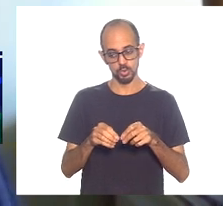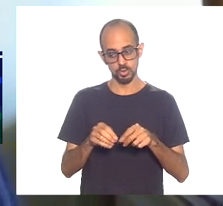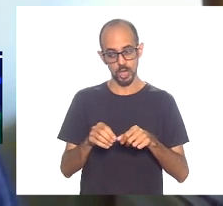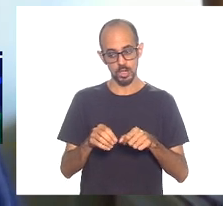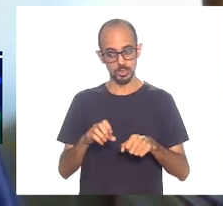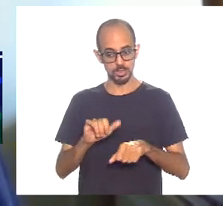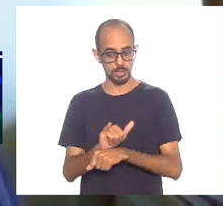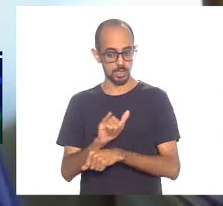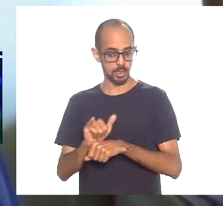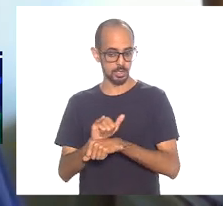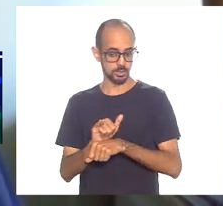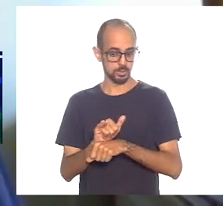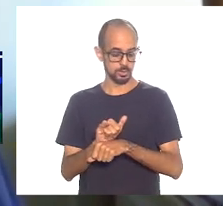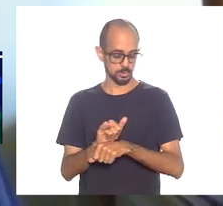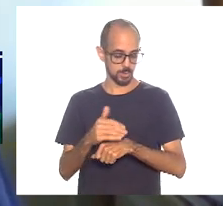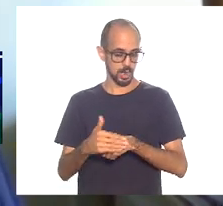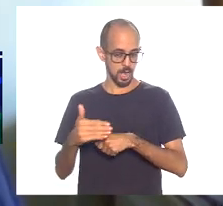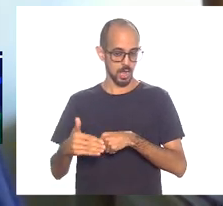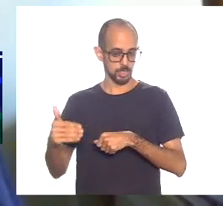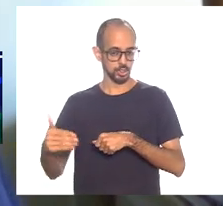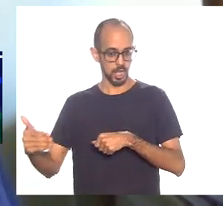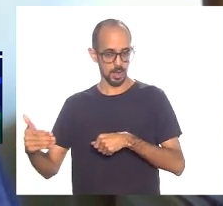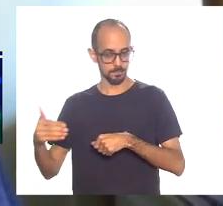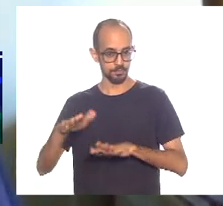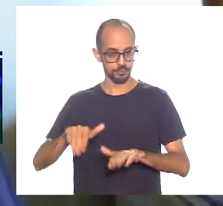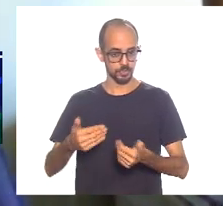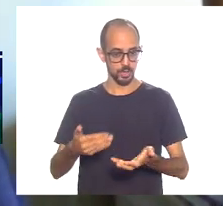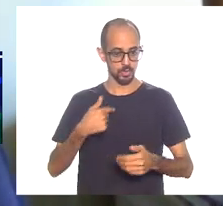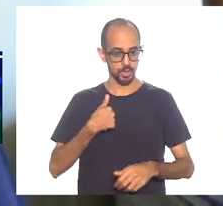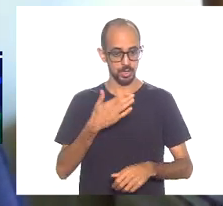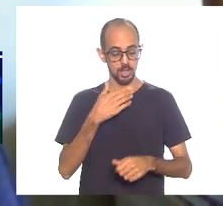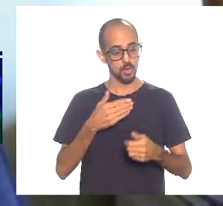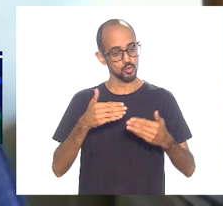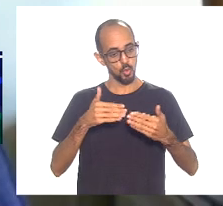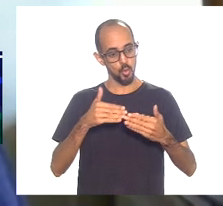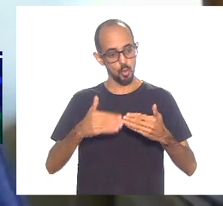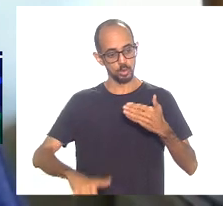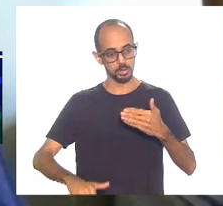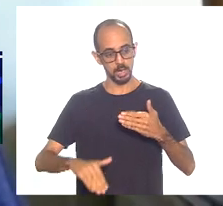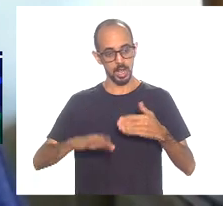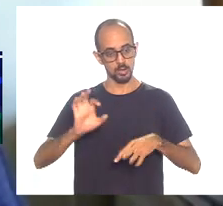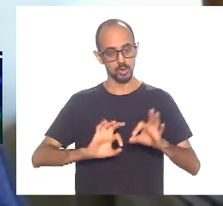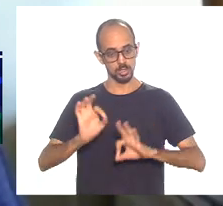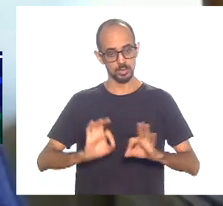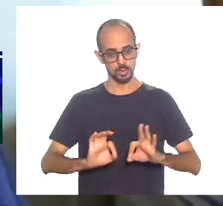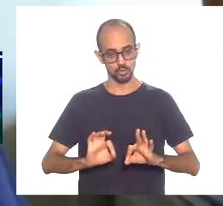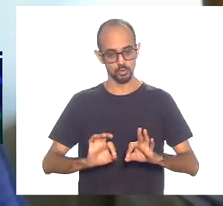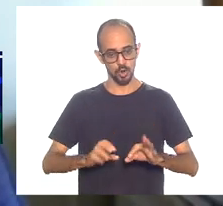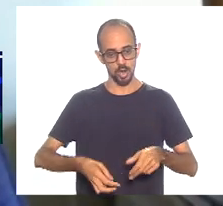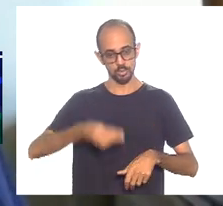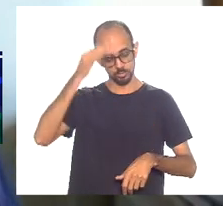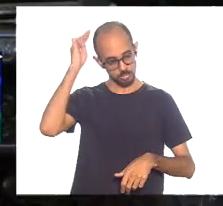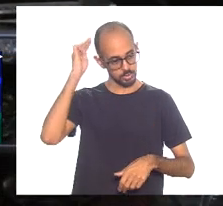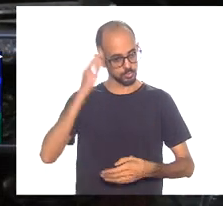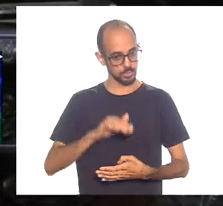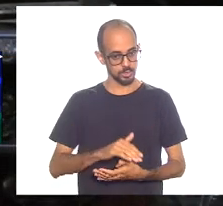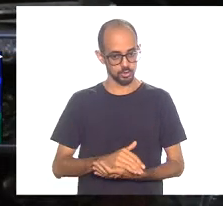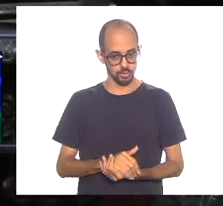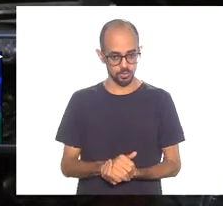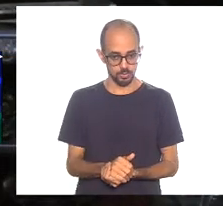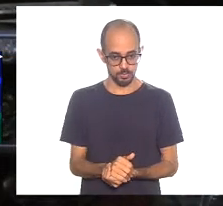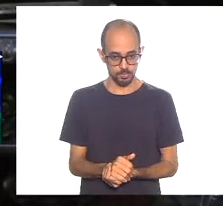então senhor presidente eu encaminho a questão de ordem contrário a questão de guarda Deputado Márcio Pacheco